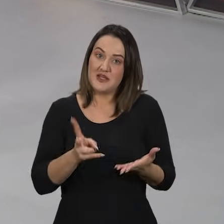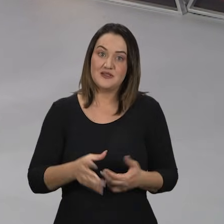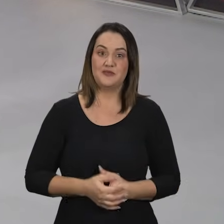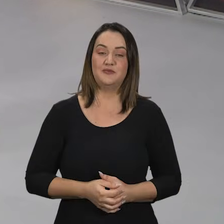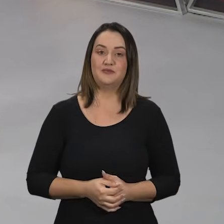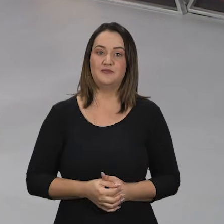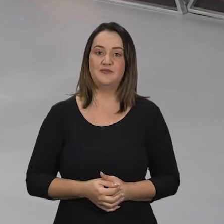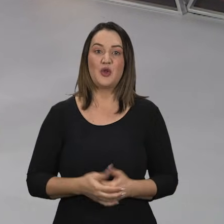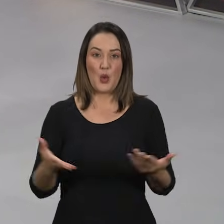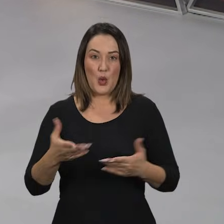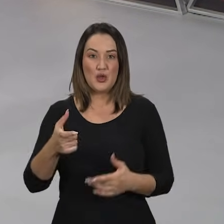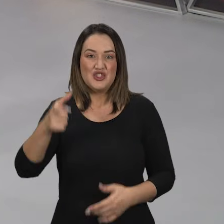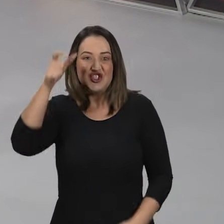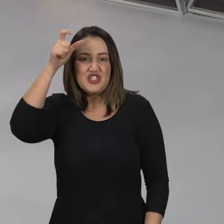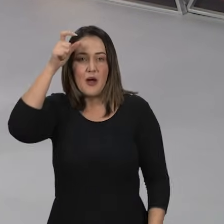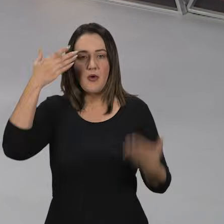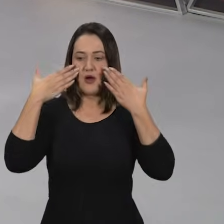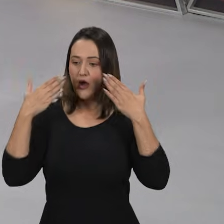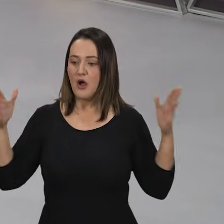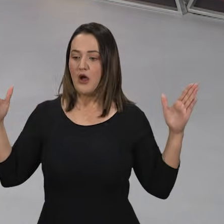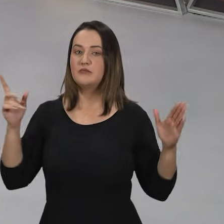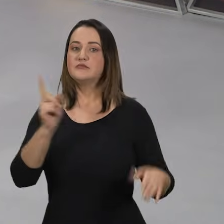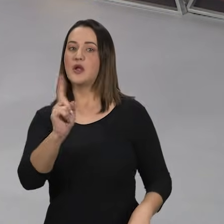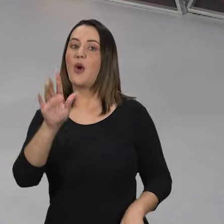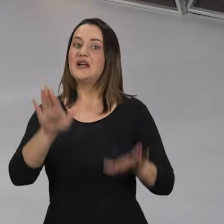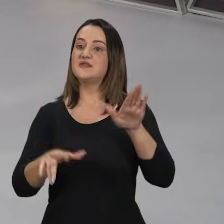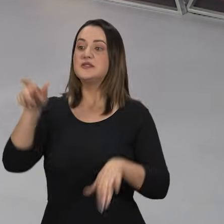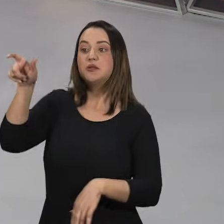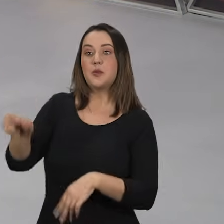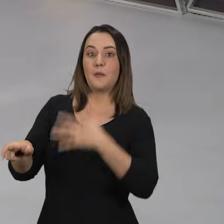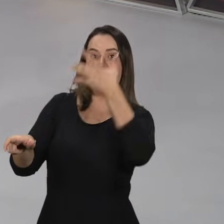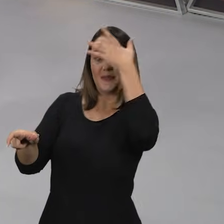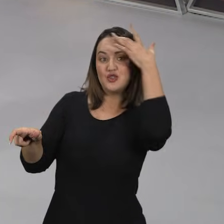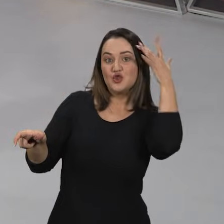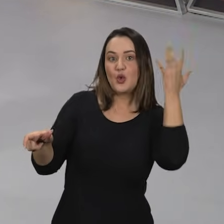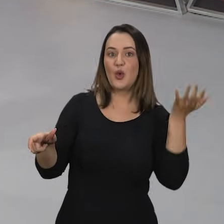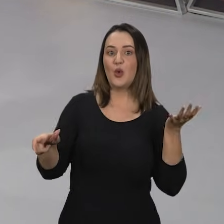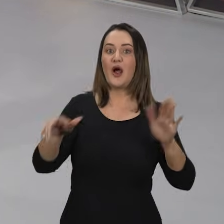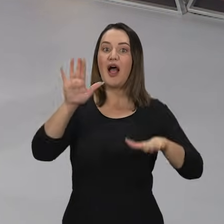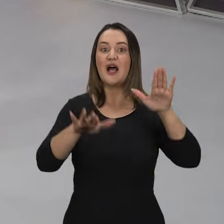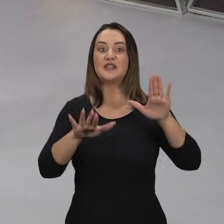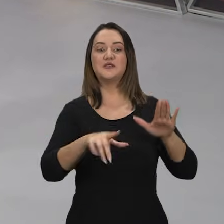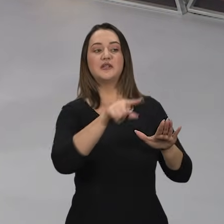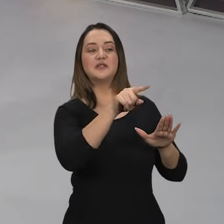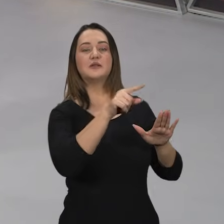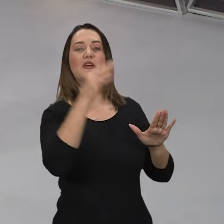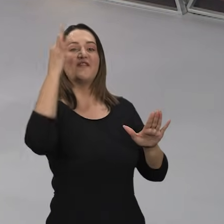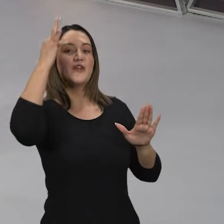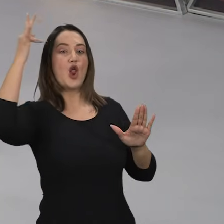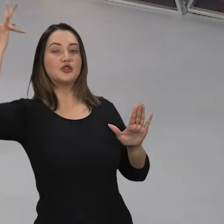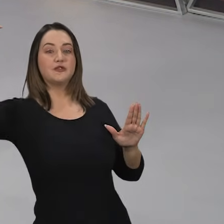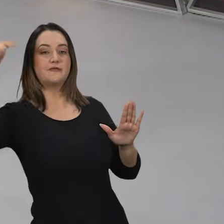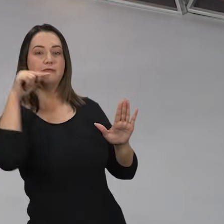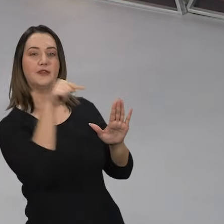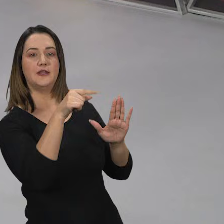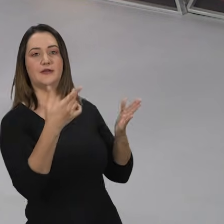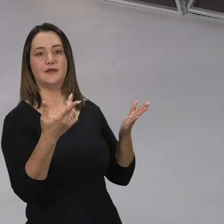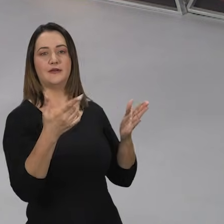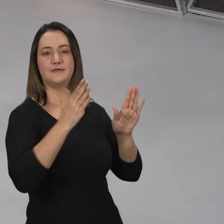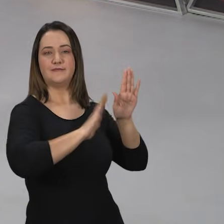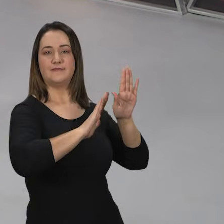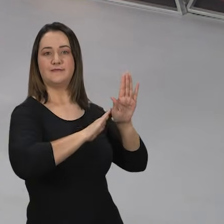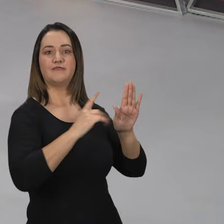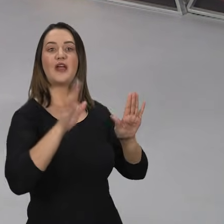mesma coisa. O diabo não aparece como ele é. Ele usa uma pessoa, usa uma situação, usa uma filosofia, usa